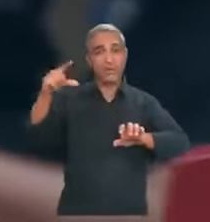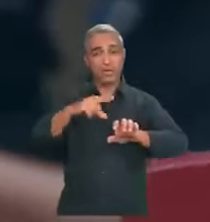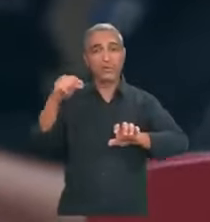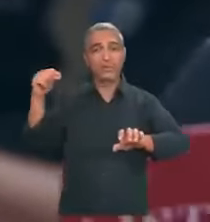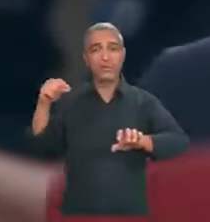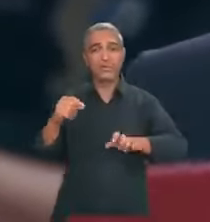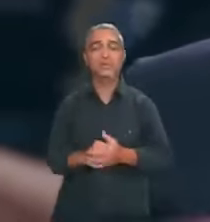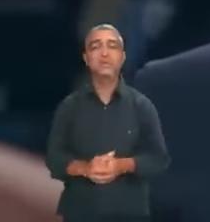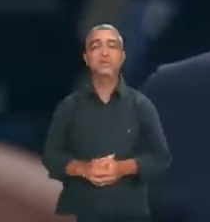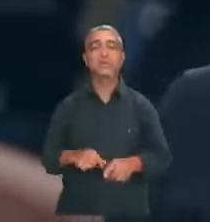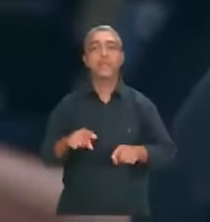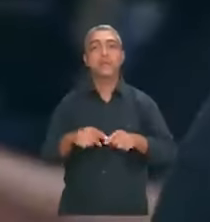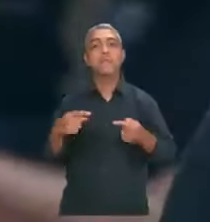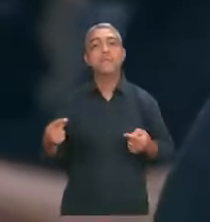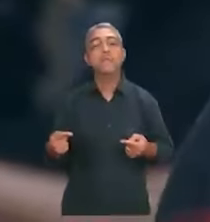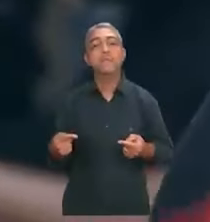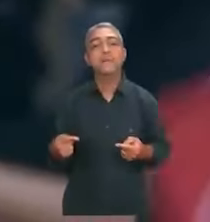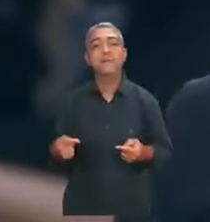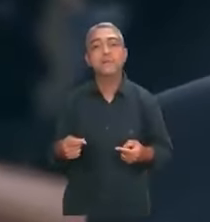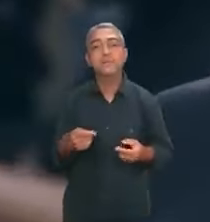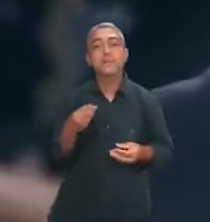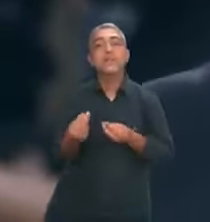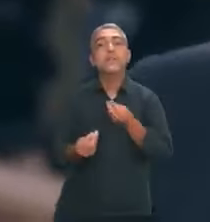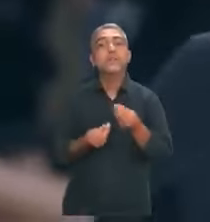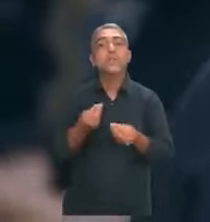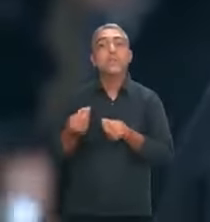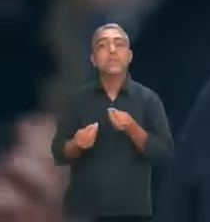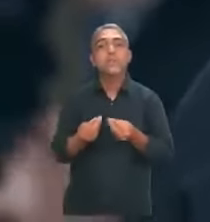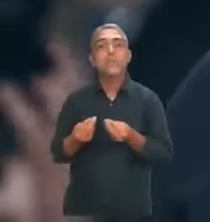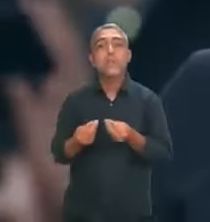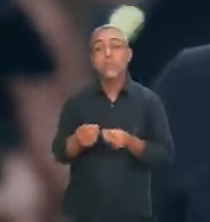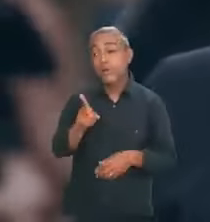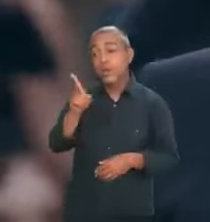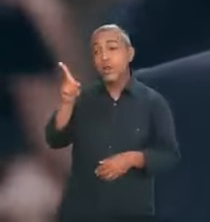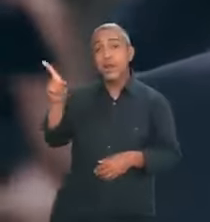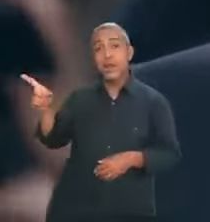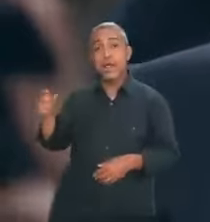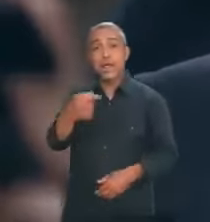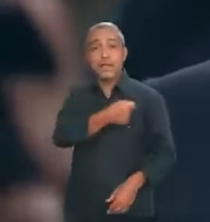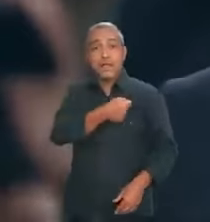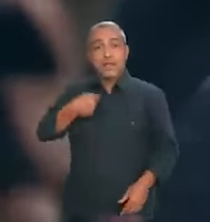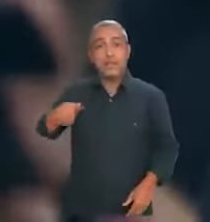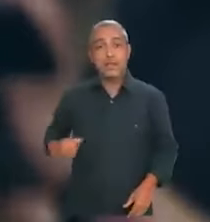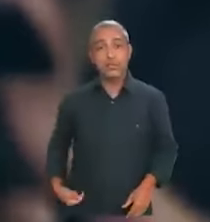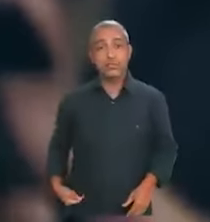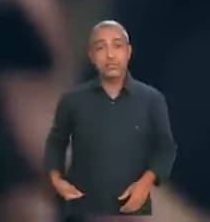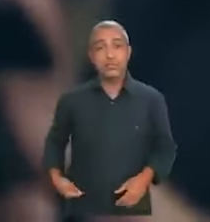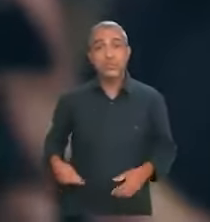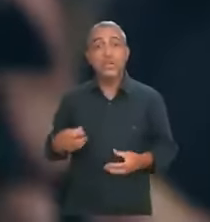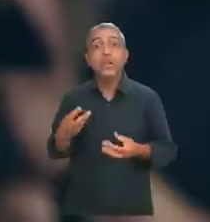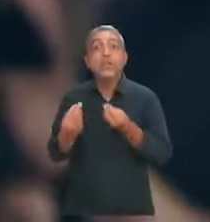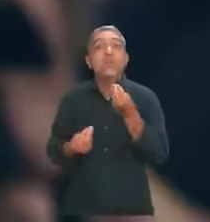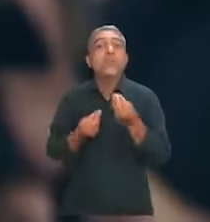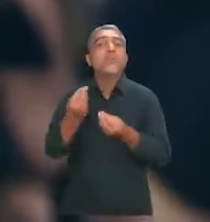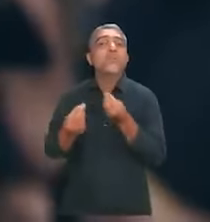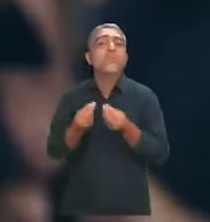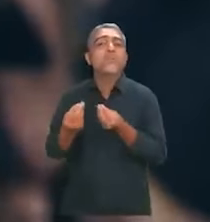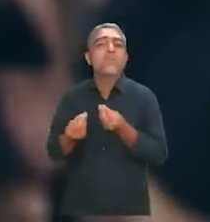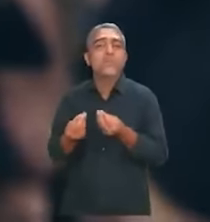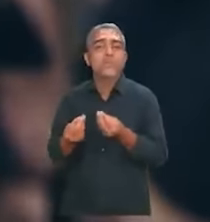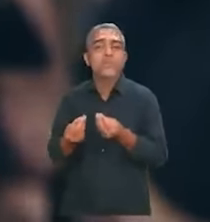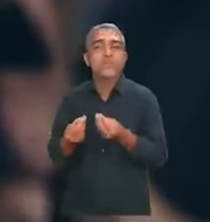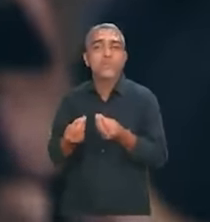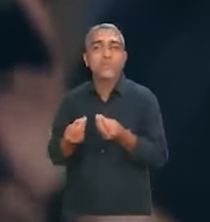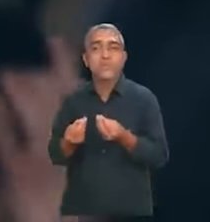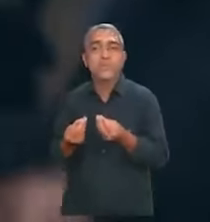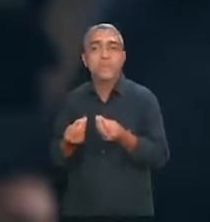E é interessante você ver isso mais acelerado, lá na China, num contexto onde que as coisas já aconteceram, e ver que a gente pode